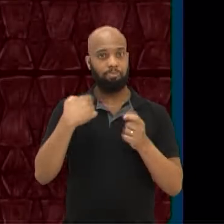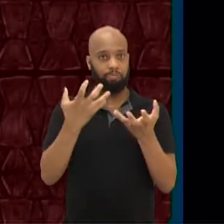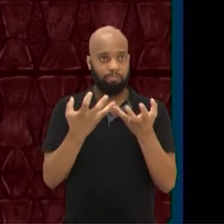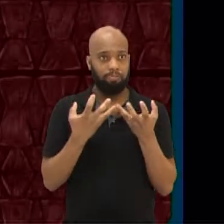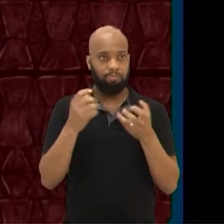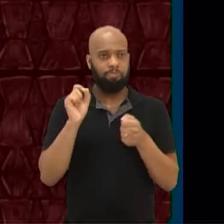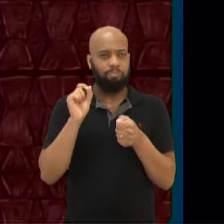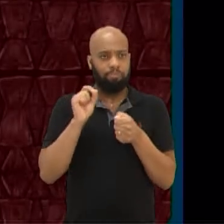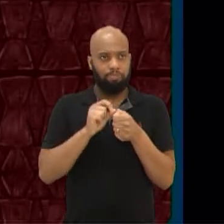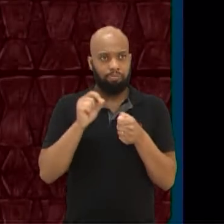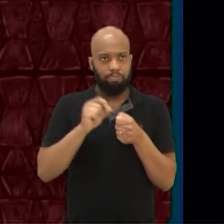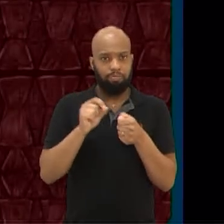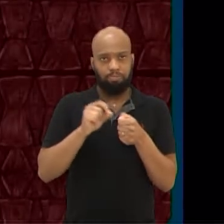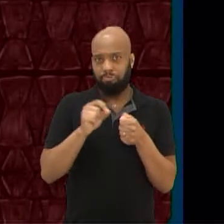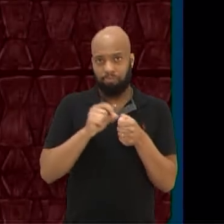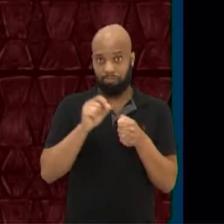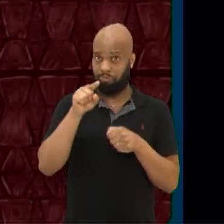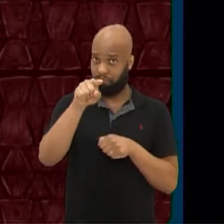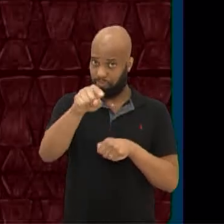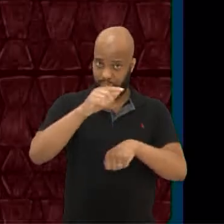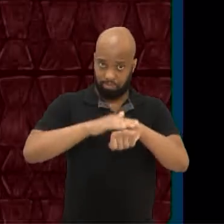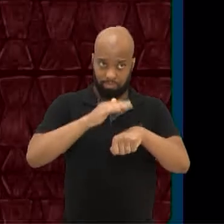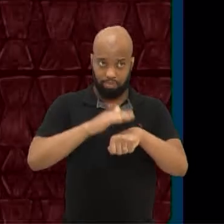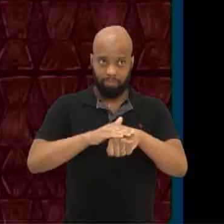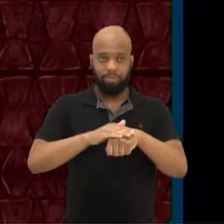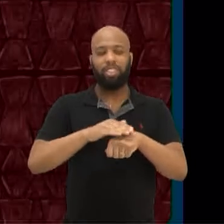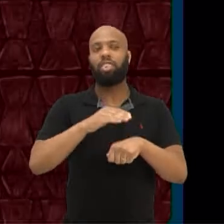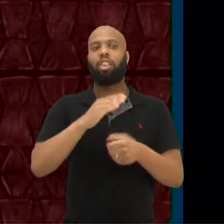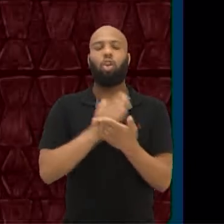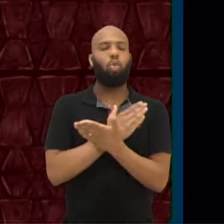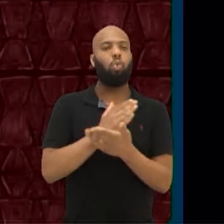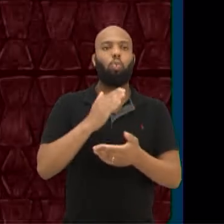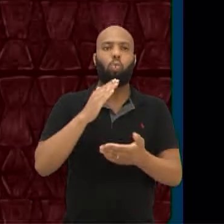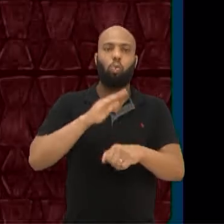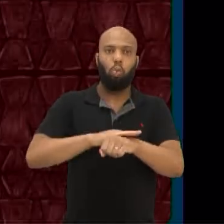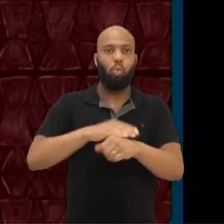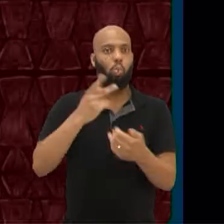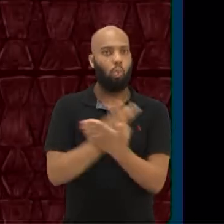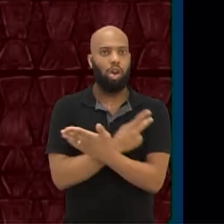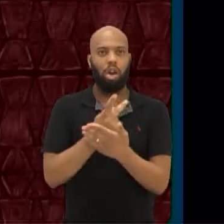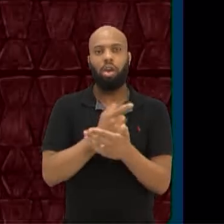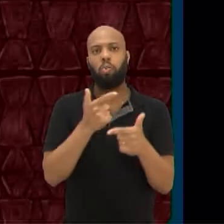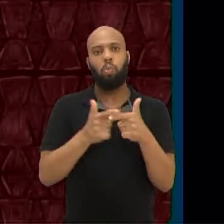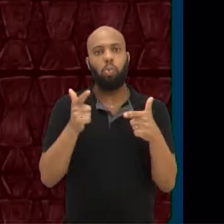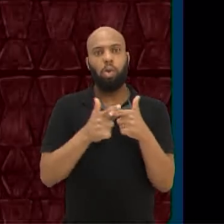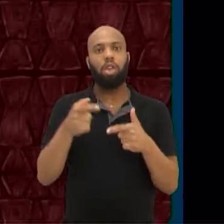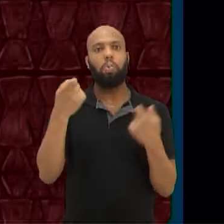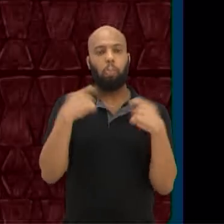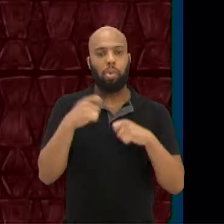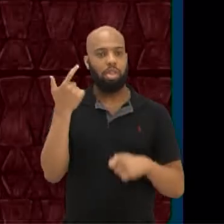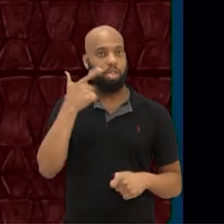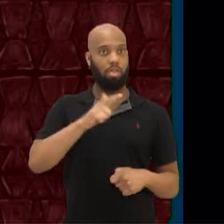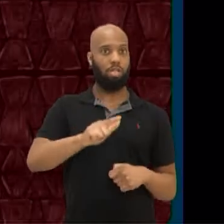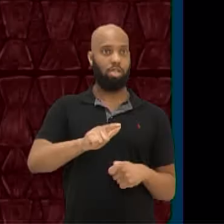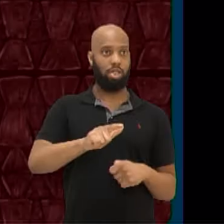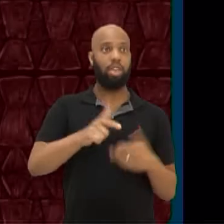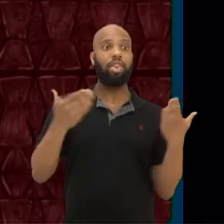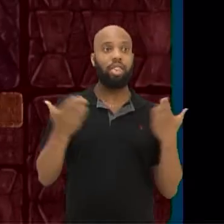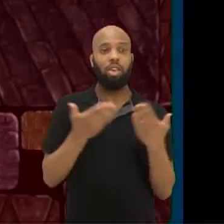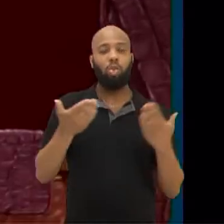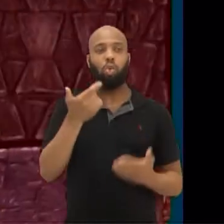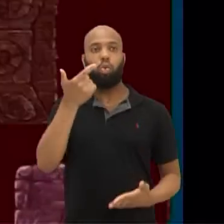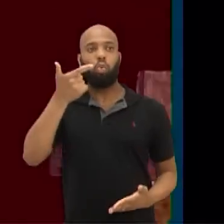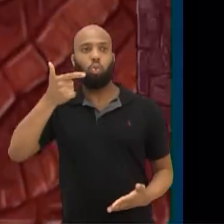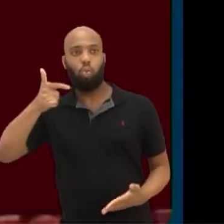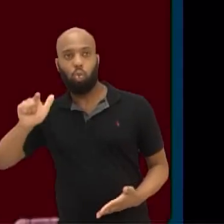Ok? Às vezes, nós não conseguimos passar por todas as estrelas. Não tem problema. O importante é que façamos com que chegamos até a relíquia. Agora, a